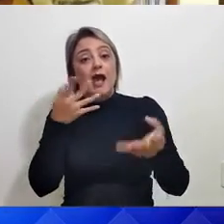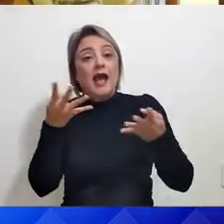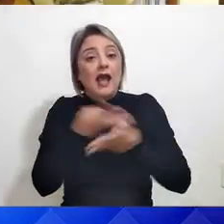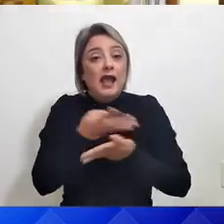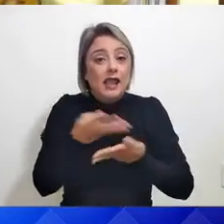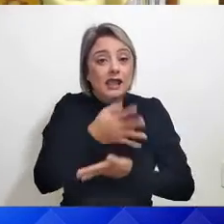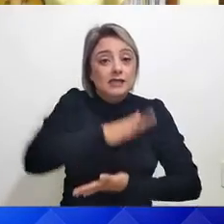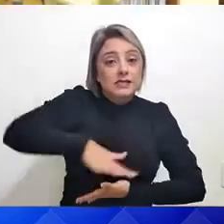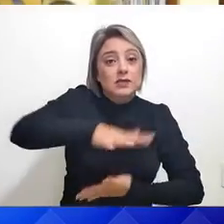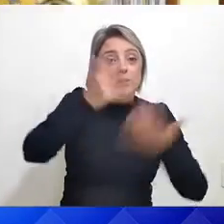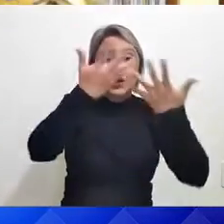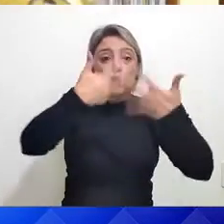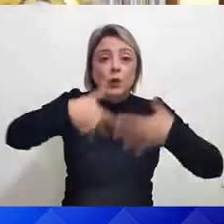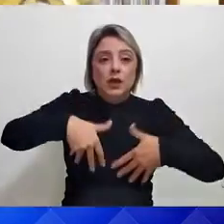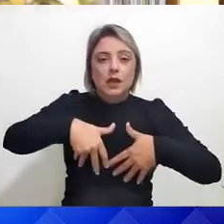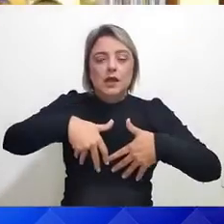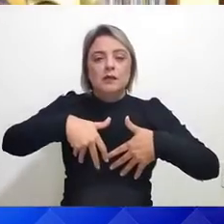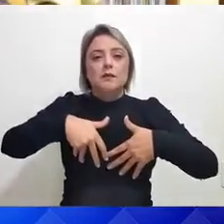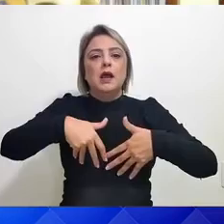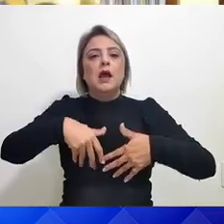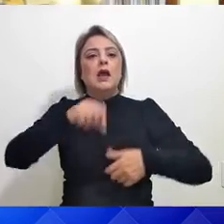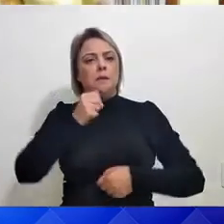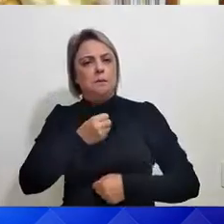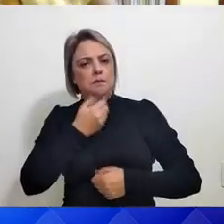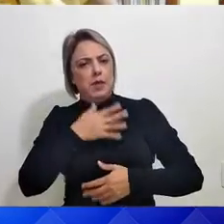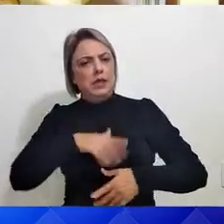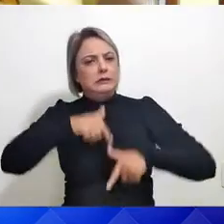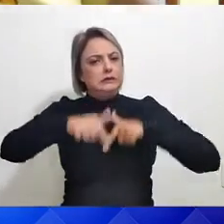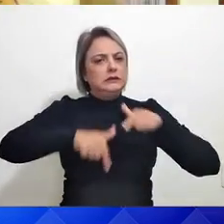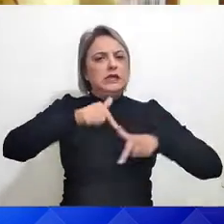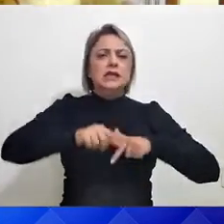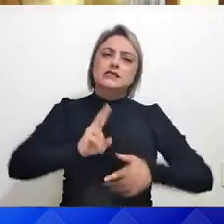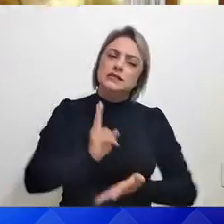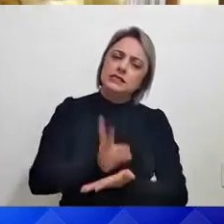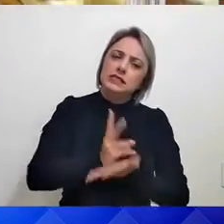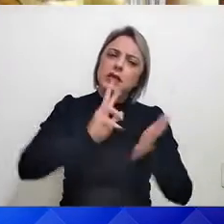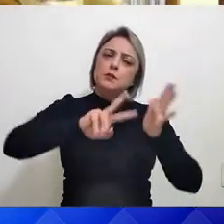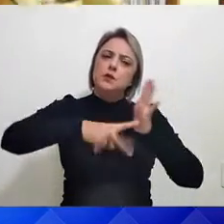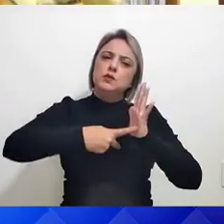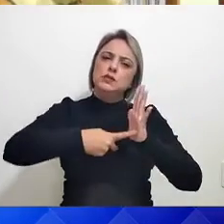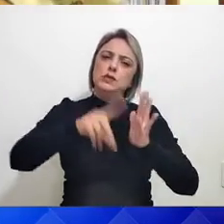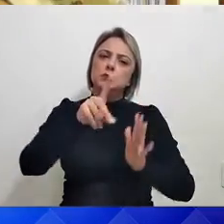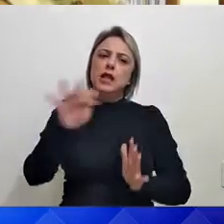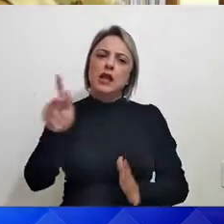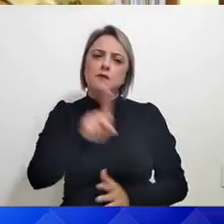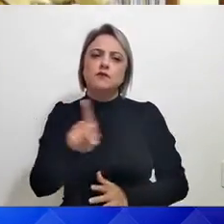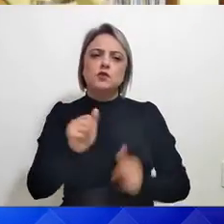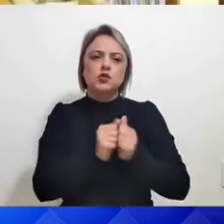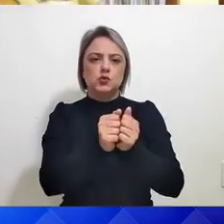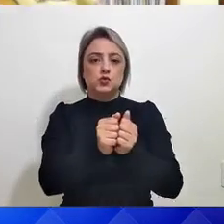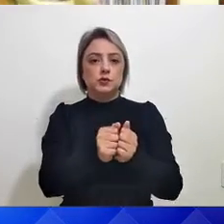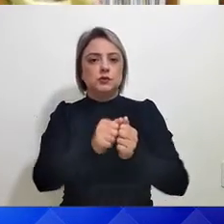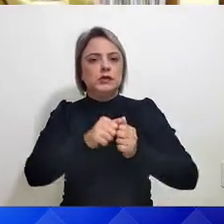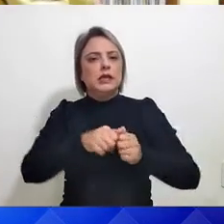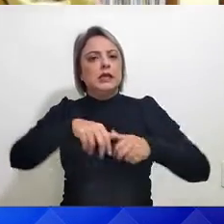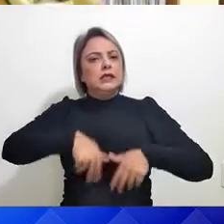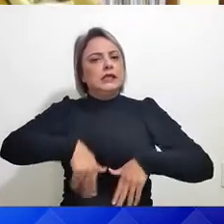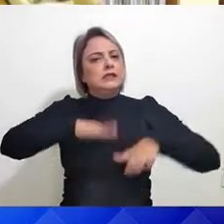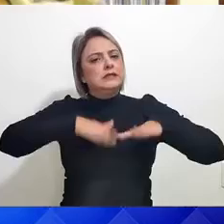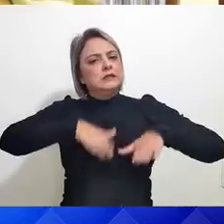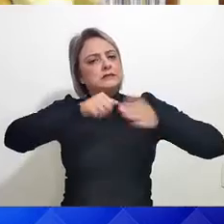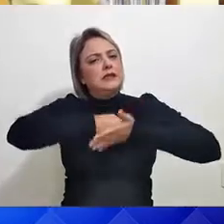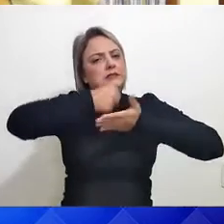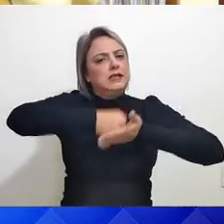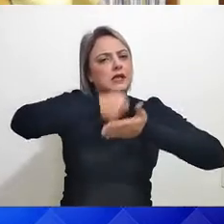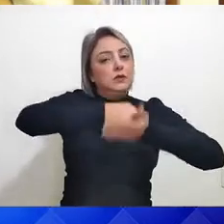e gostaria de colocar esse ano, quem sabe, 5 mil crianças aqui do Gama e pessoas aqui do Gama fazendo essa caminhada e dizendo para o abusador que a gente está aqui